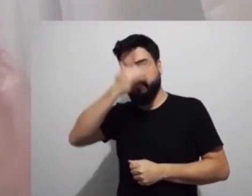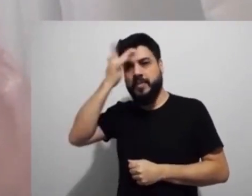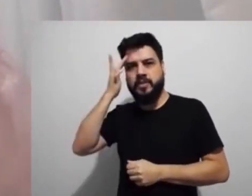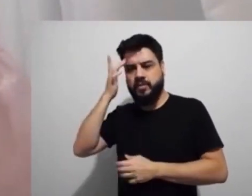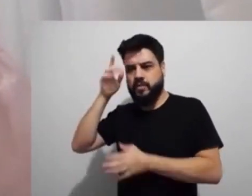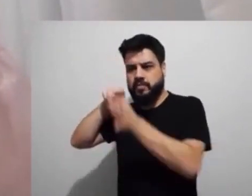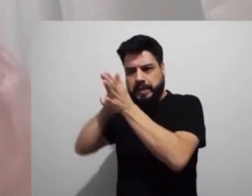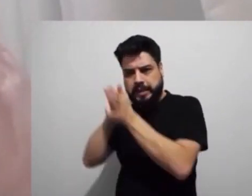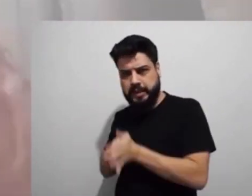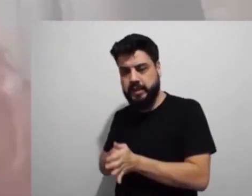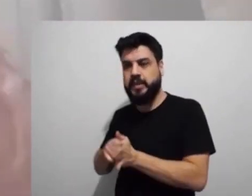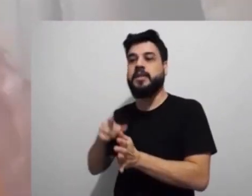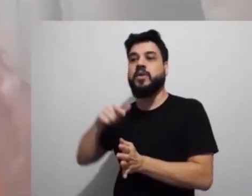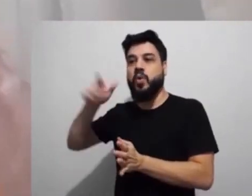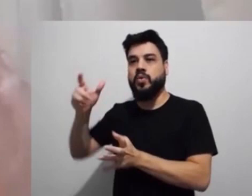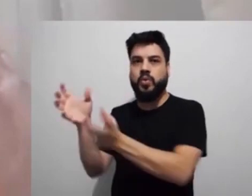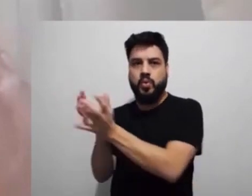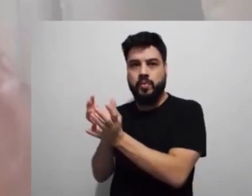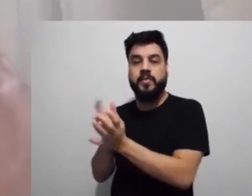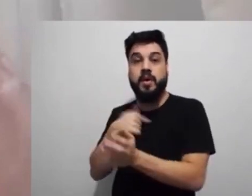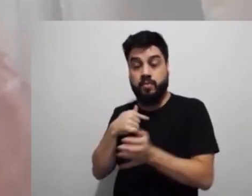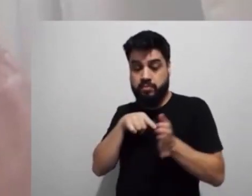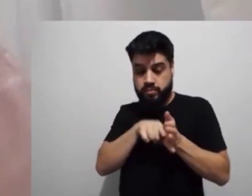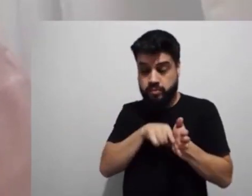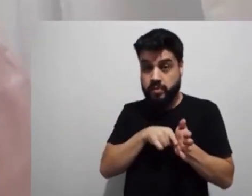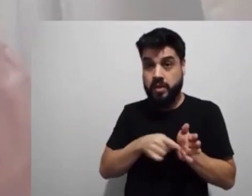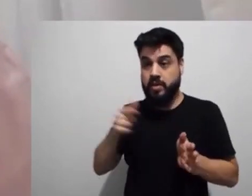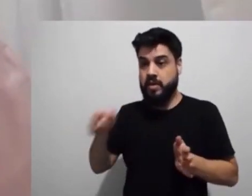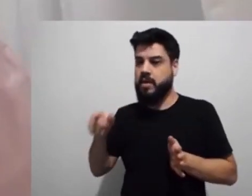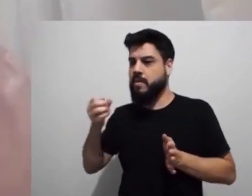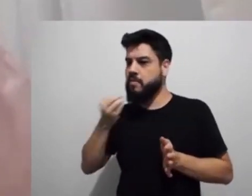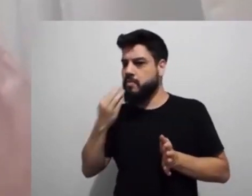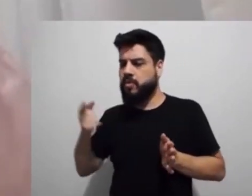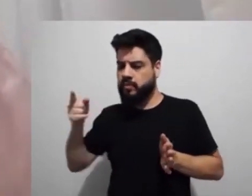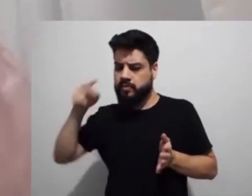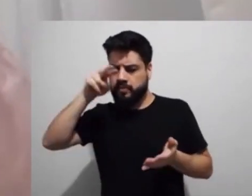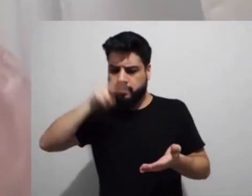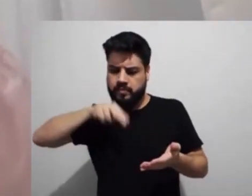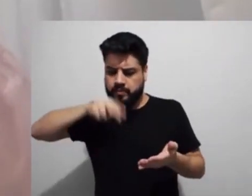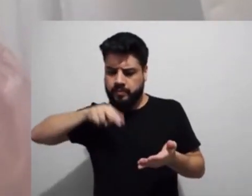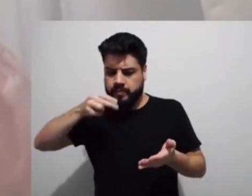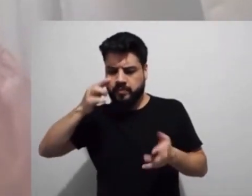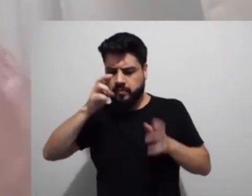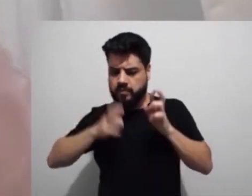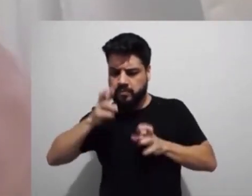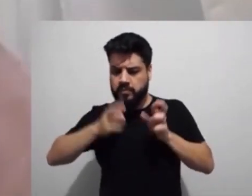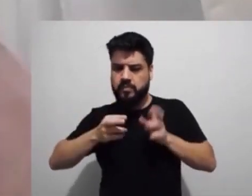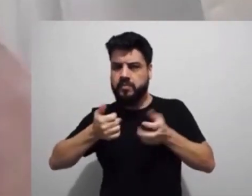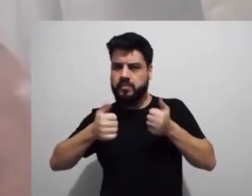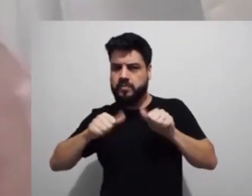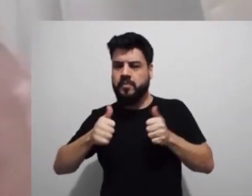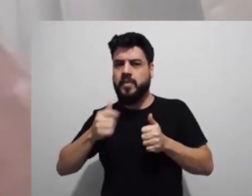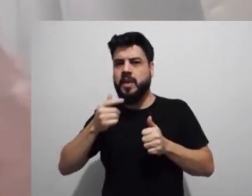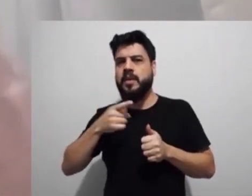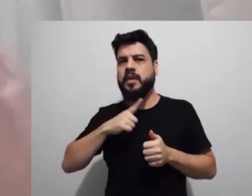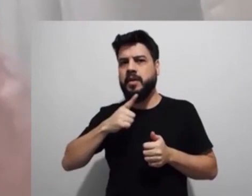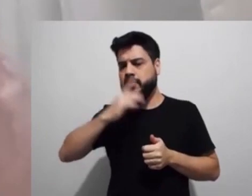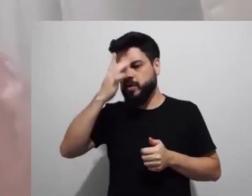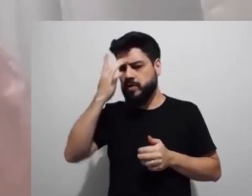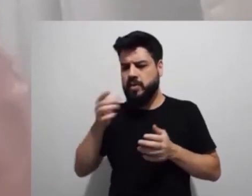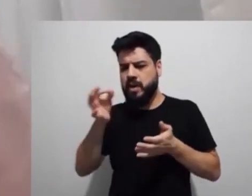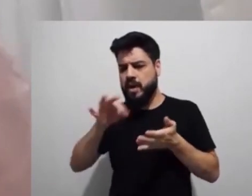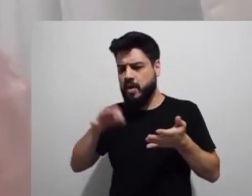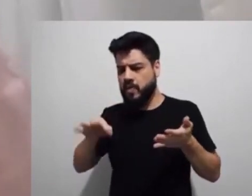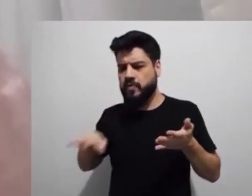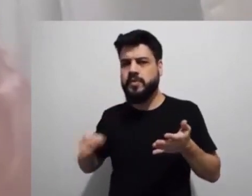revista científica, que aí a gente fala que tem revisão por pares, eu escrevo um artigo, eu, pesquisador, mando para uma revista, e uma revista